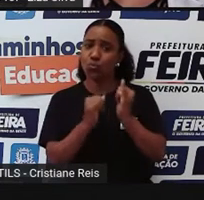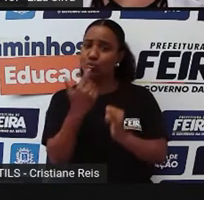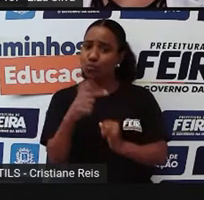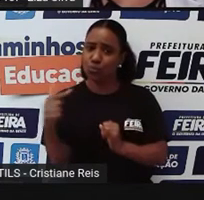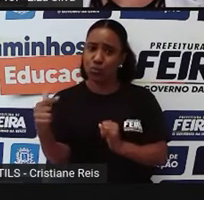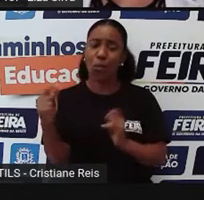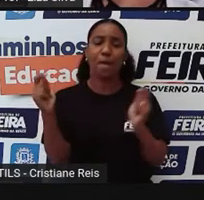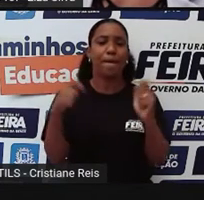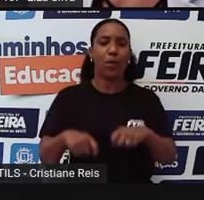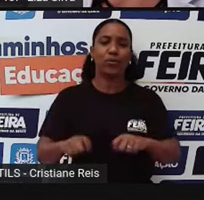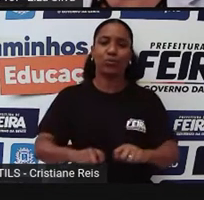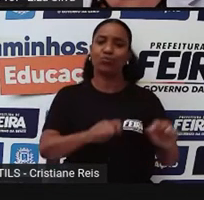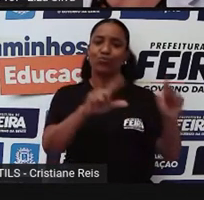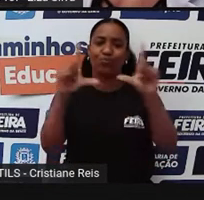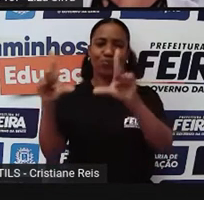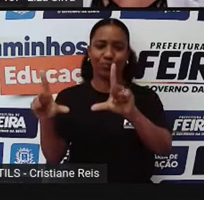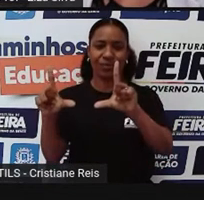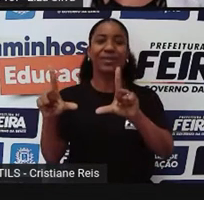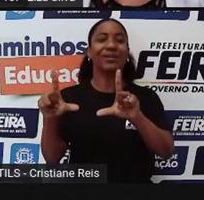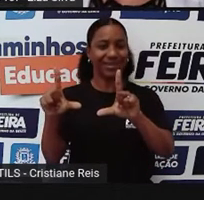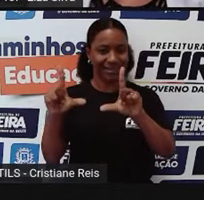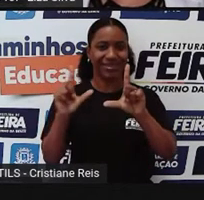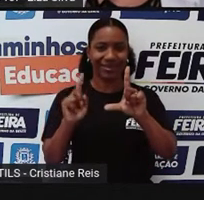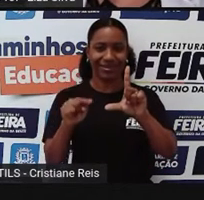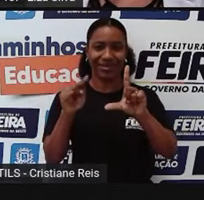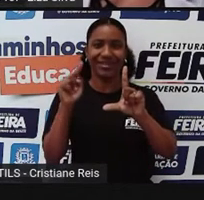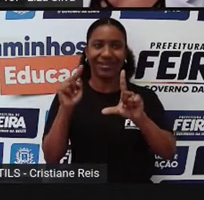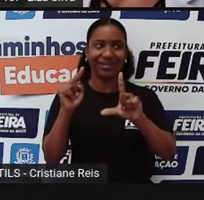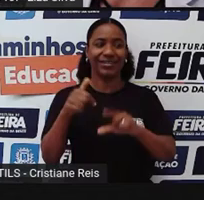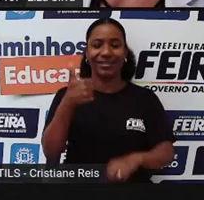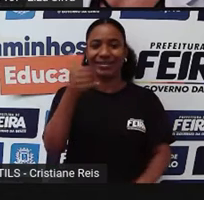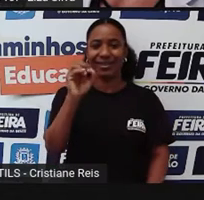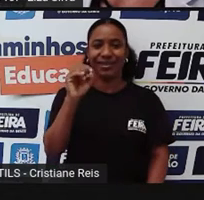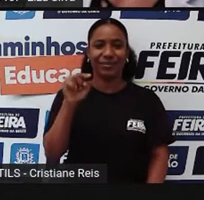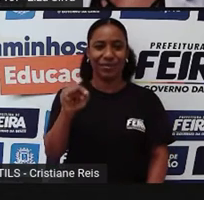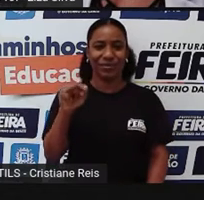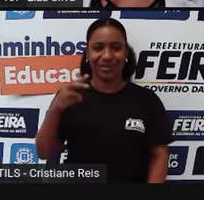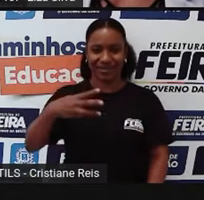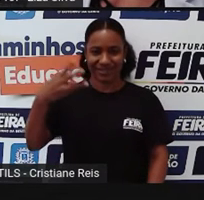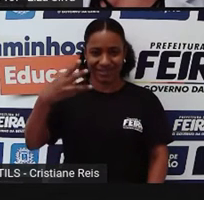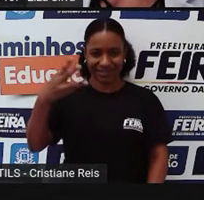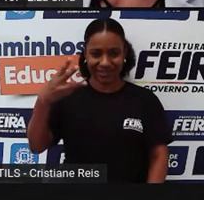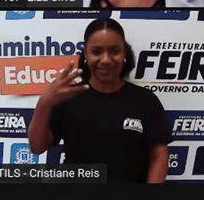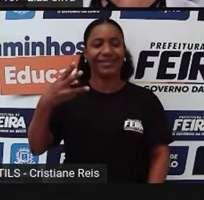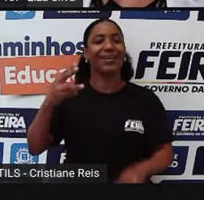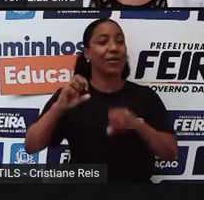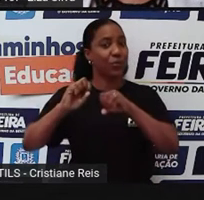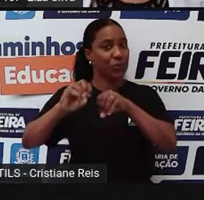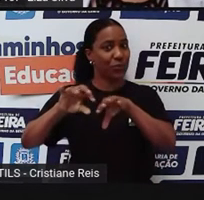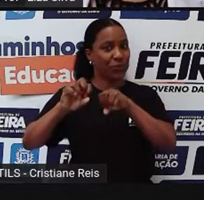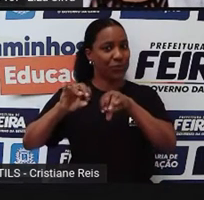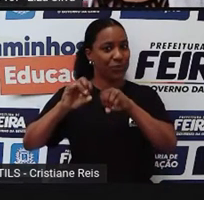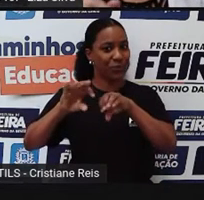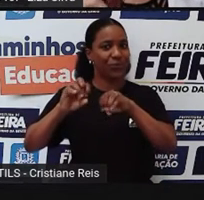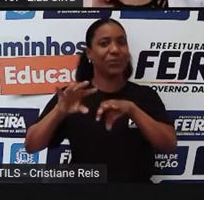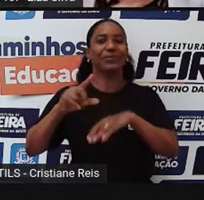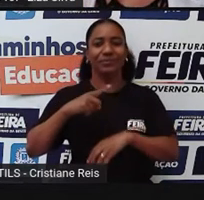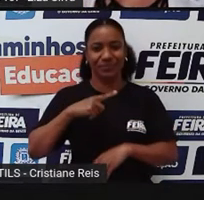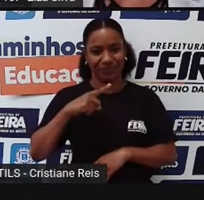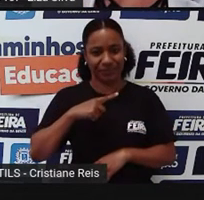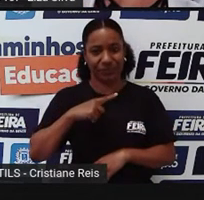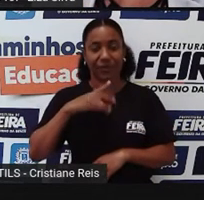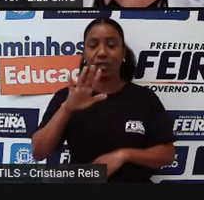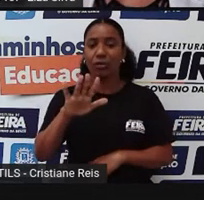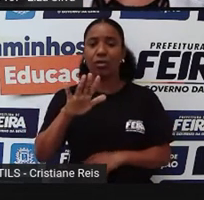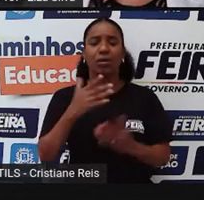televisão o canal 10.3 exibirá também as nossas aulas OK É isso que o dente ao chegar